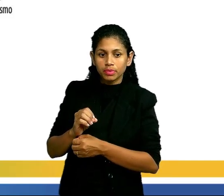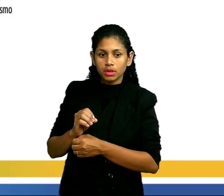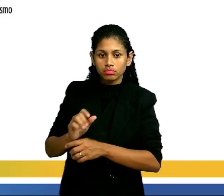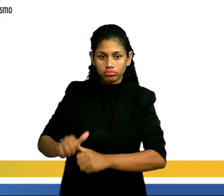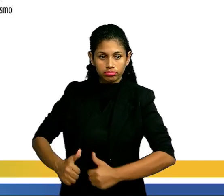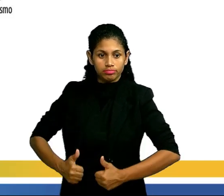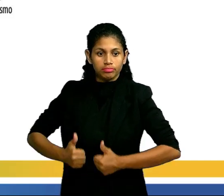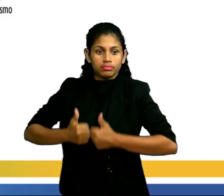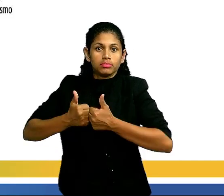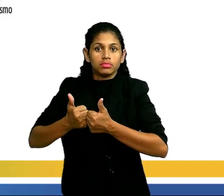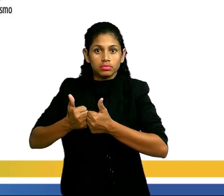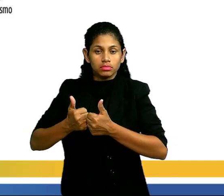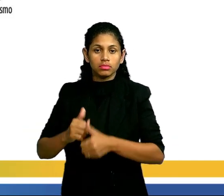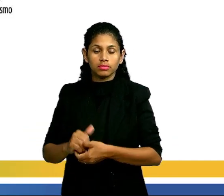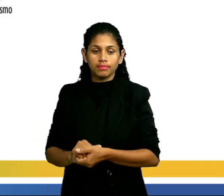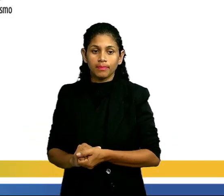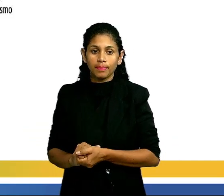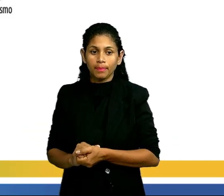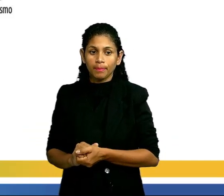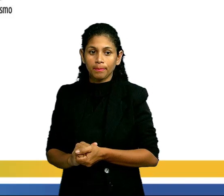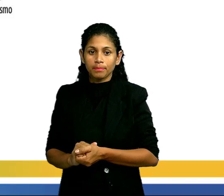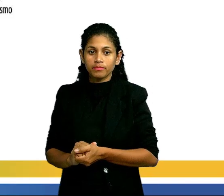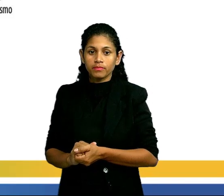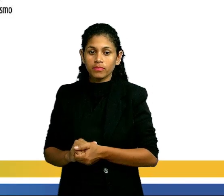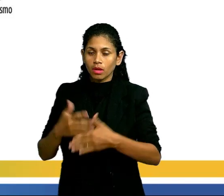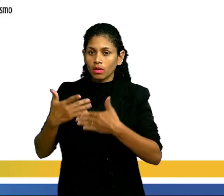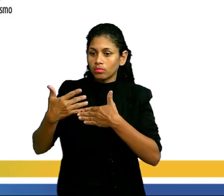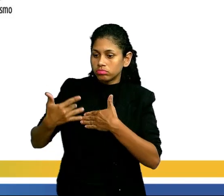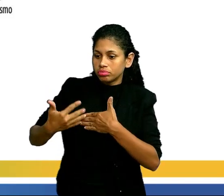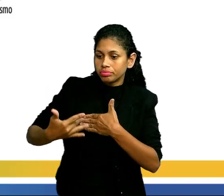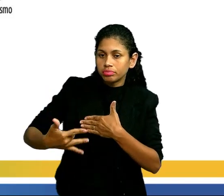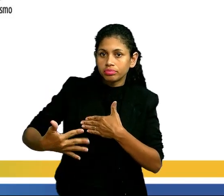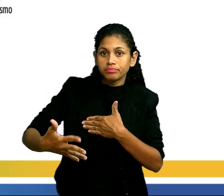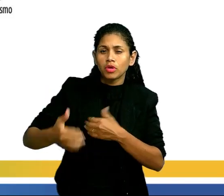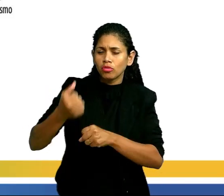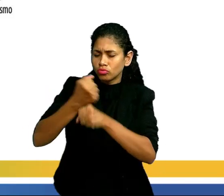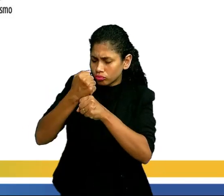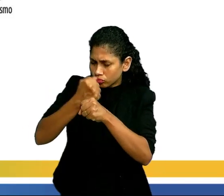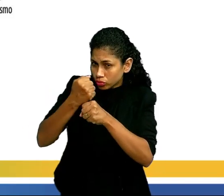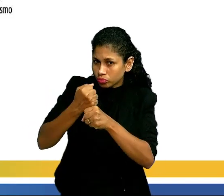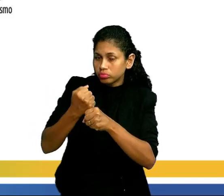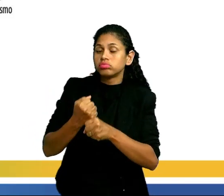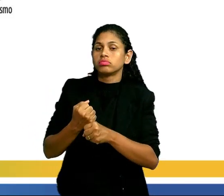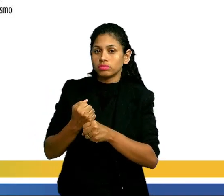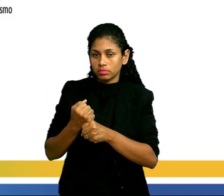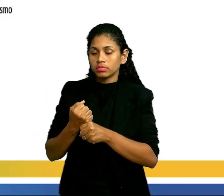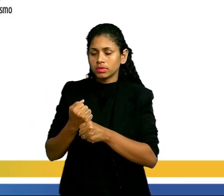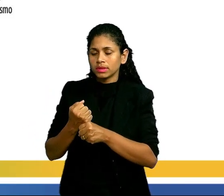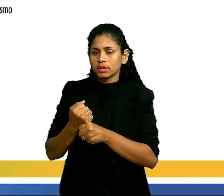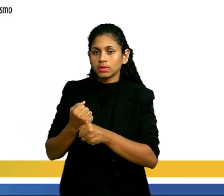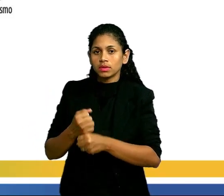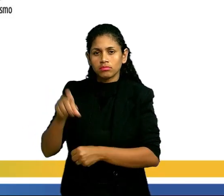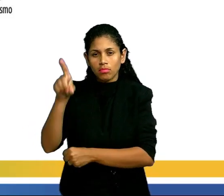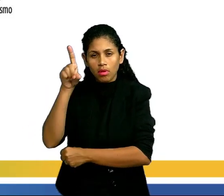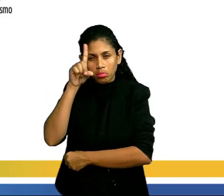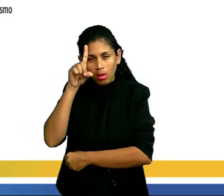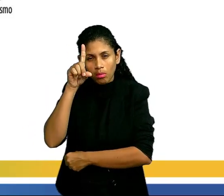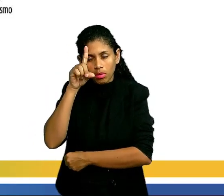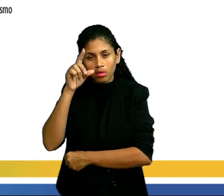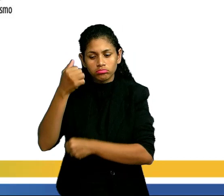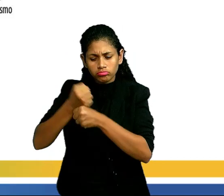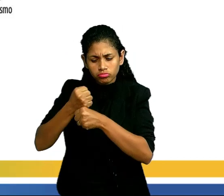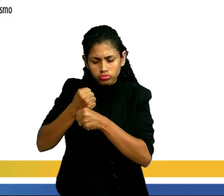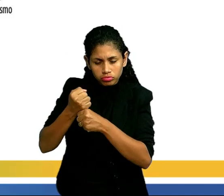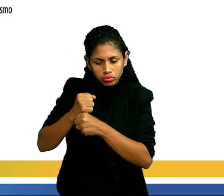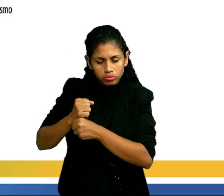duração, pessoal, ele desencadeia a imunidade duradoura, então ele dura bastante tempo. Então, nessa imagem aqui, pessoal, a gente tem